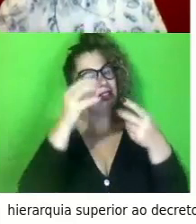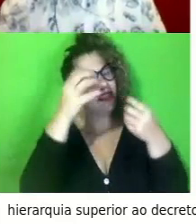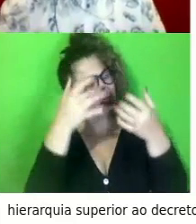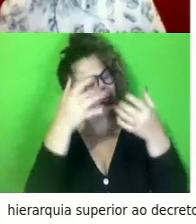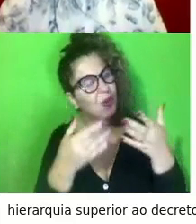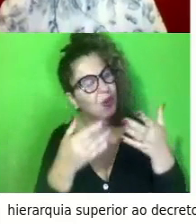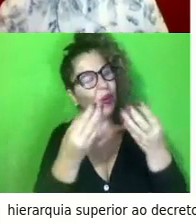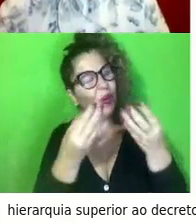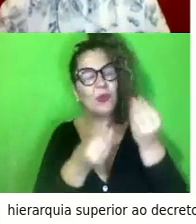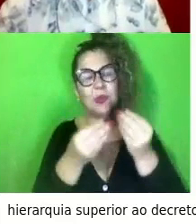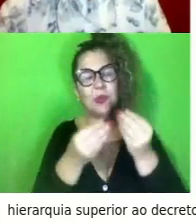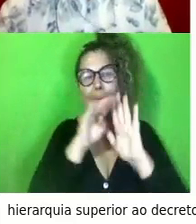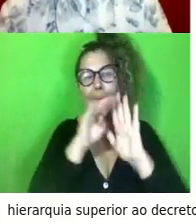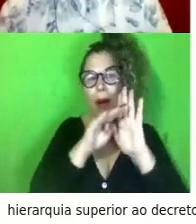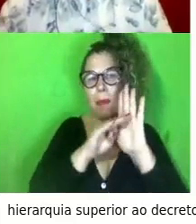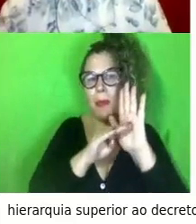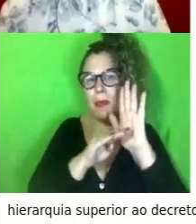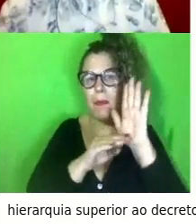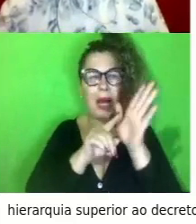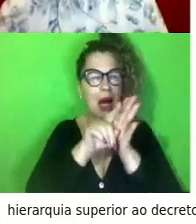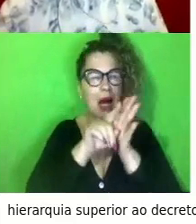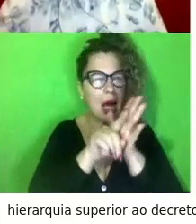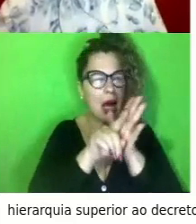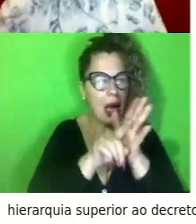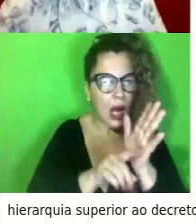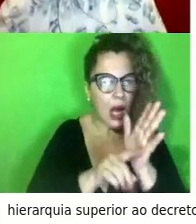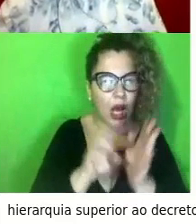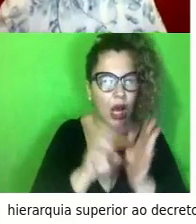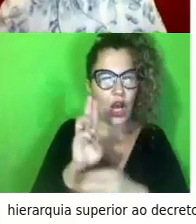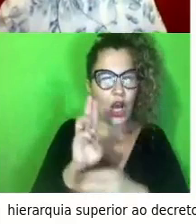seminários, né, uma agenda de outros eventos.